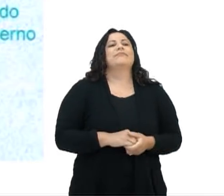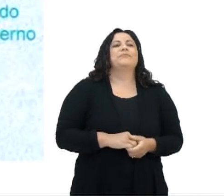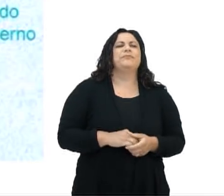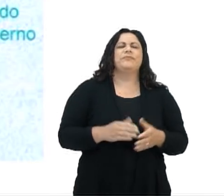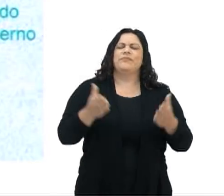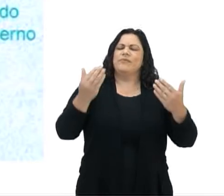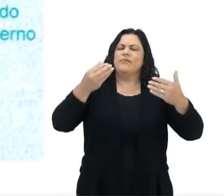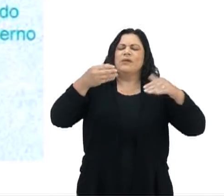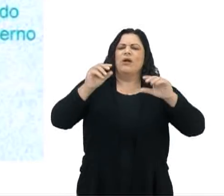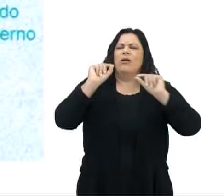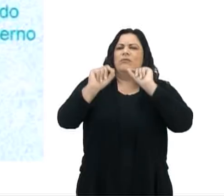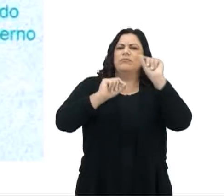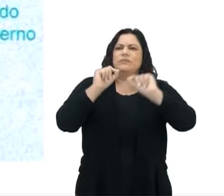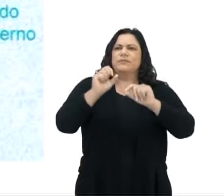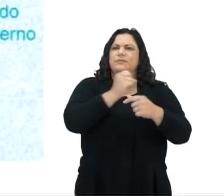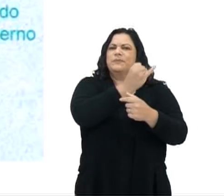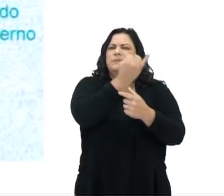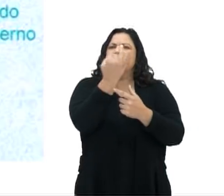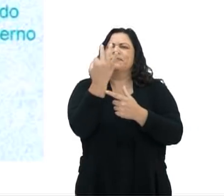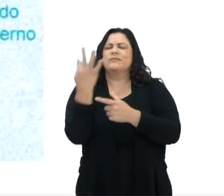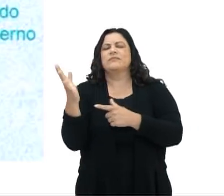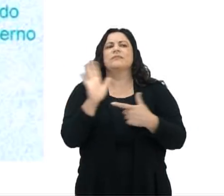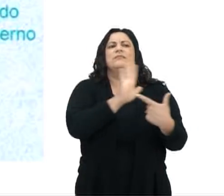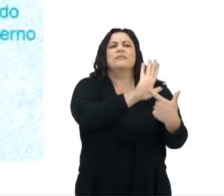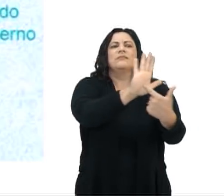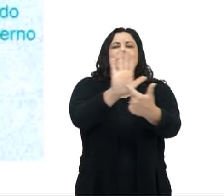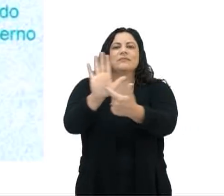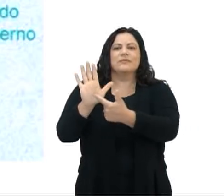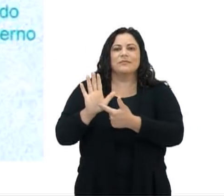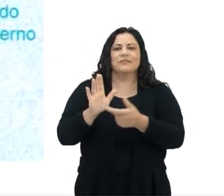os elementos desse polígono, tá? Então, veja só.